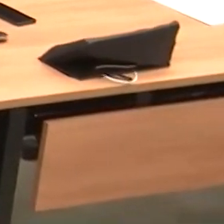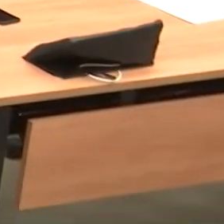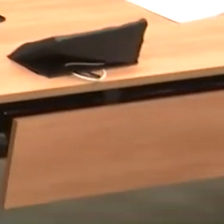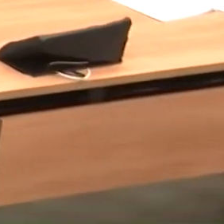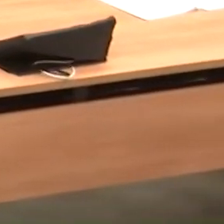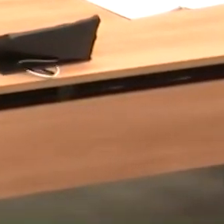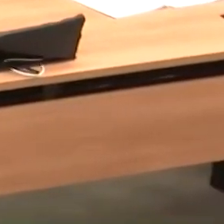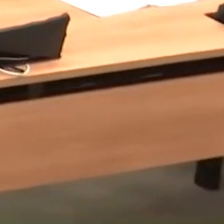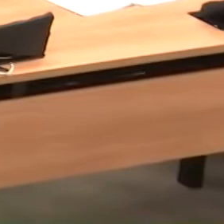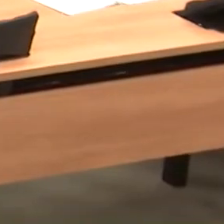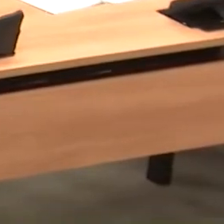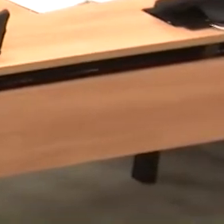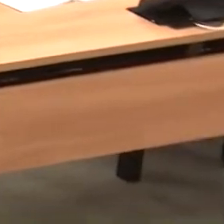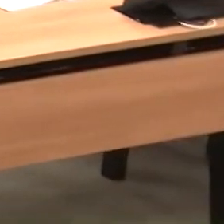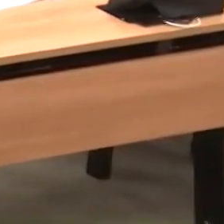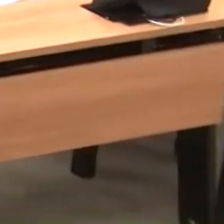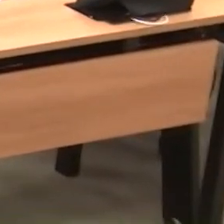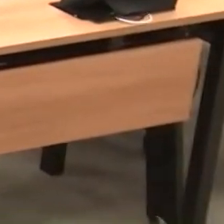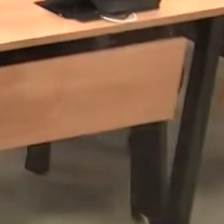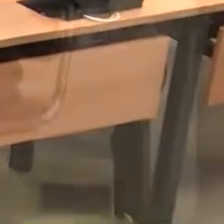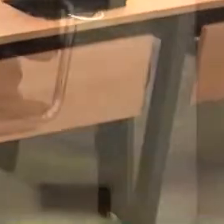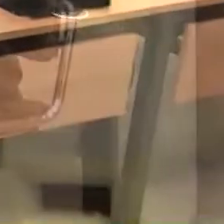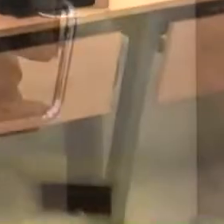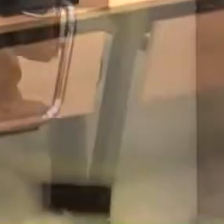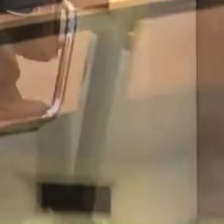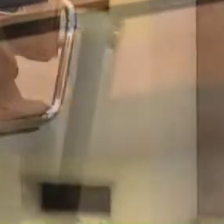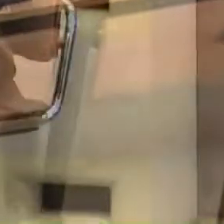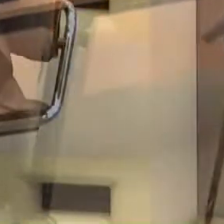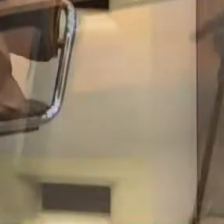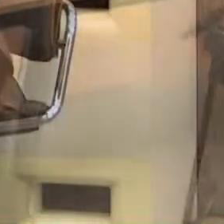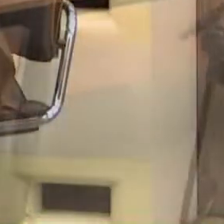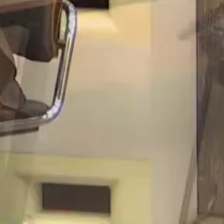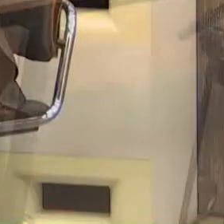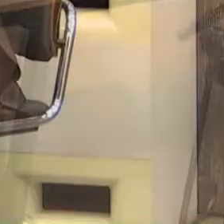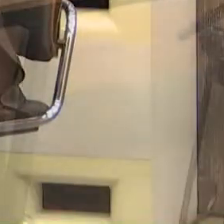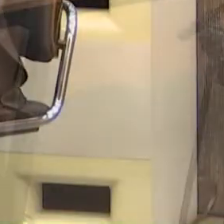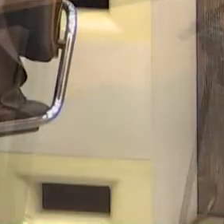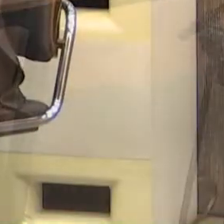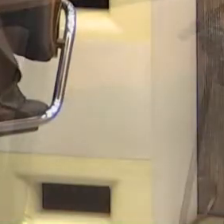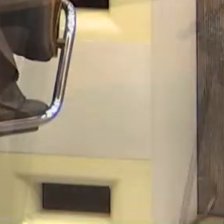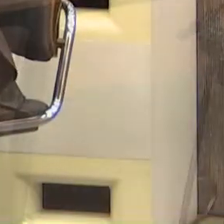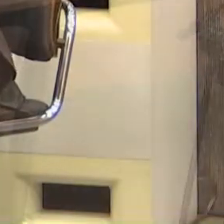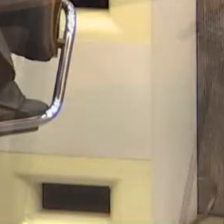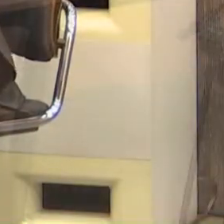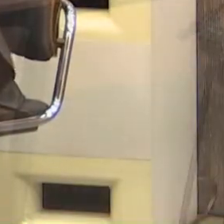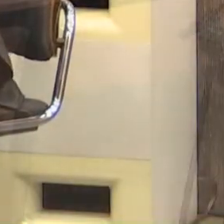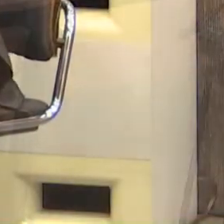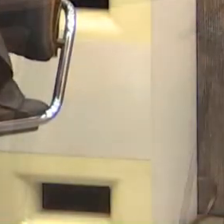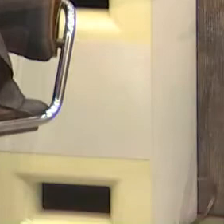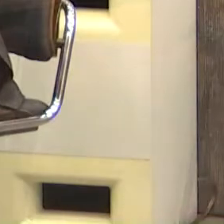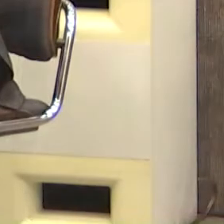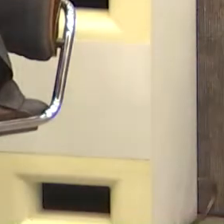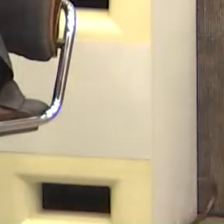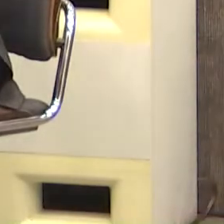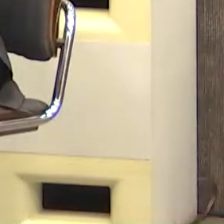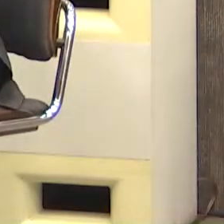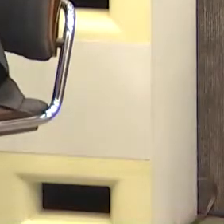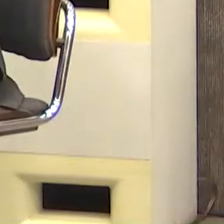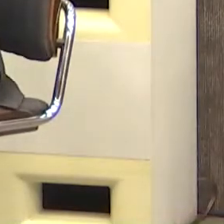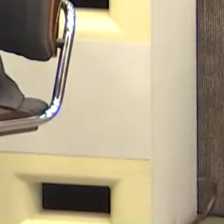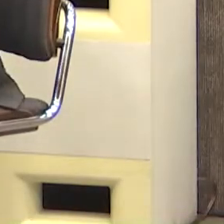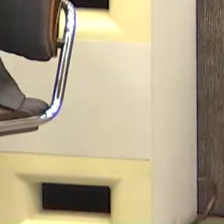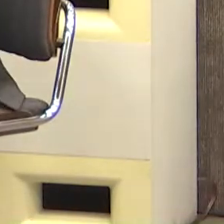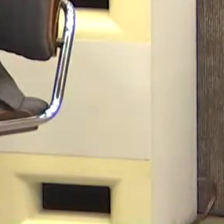Piracicaba que eu adoro tanto, cheia de flores, cheia